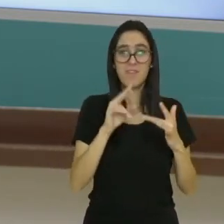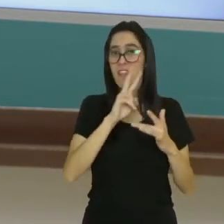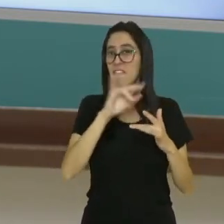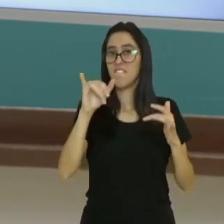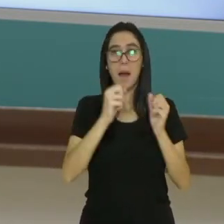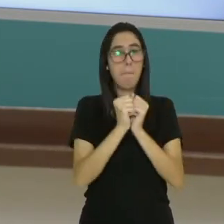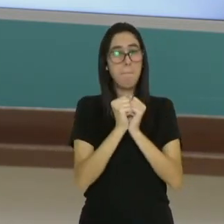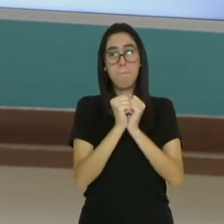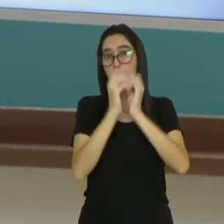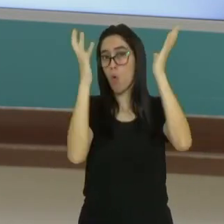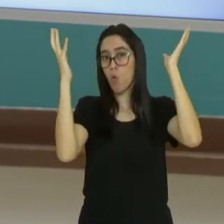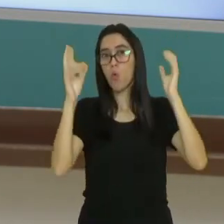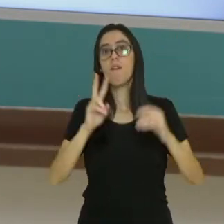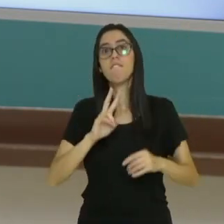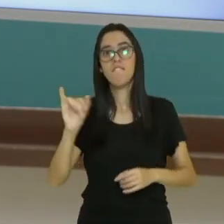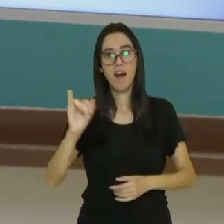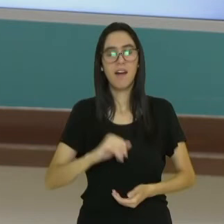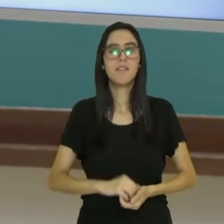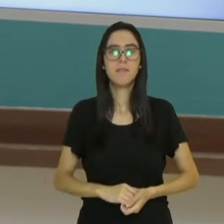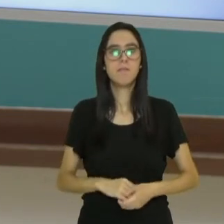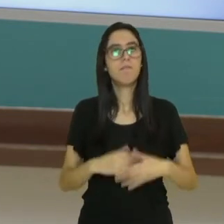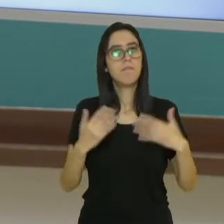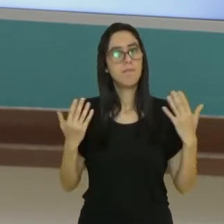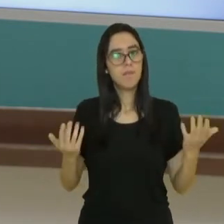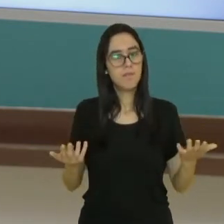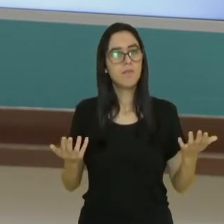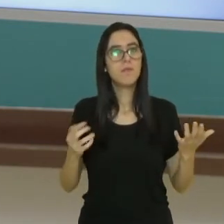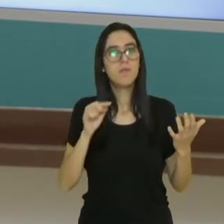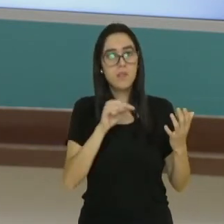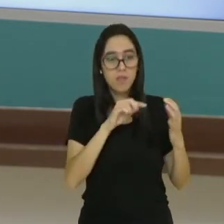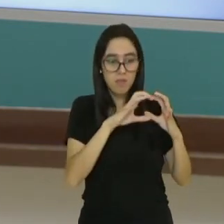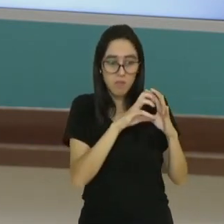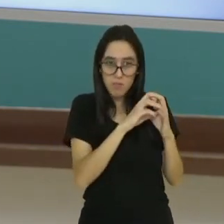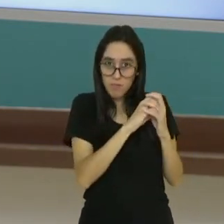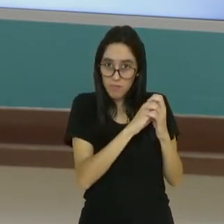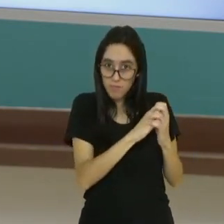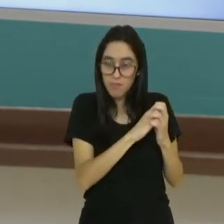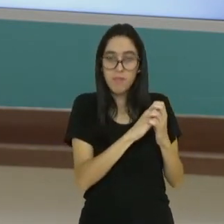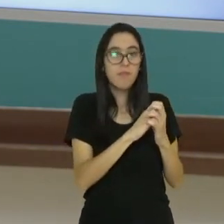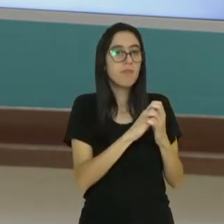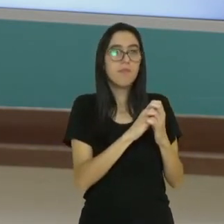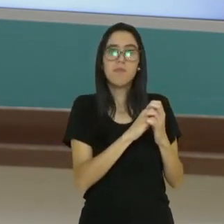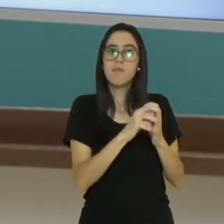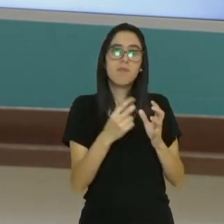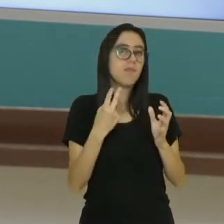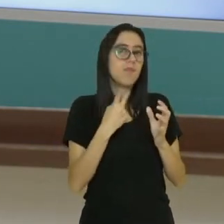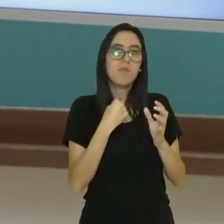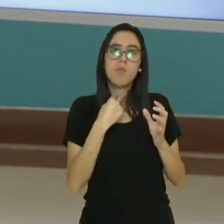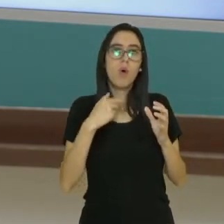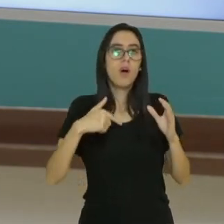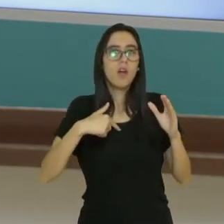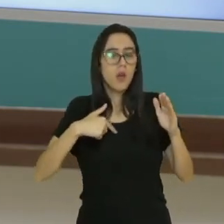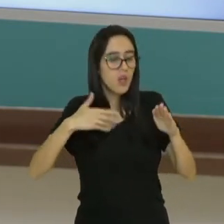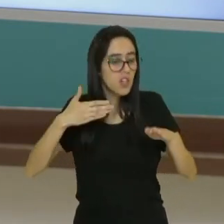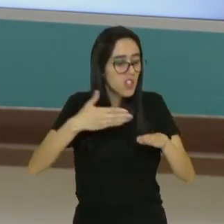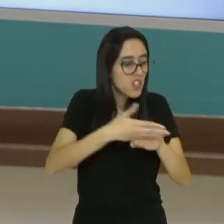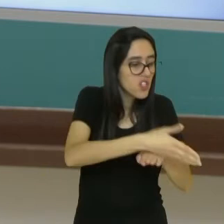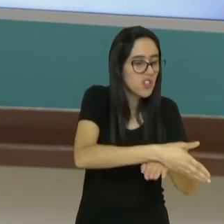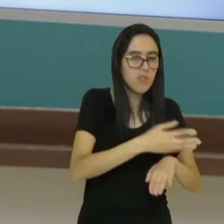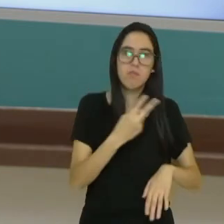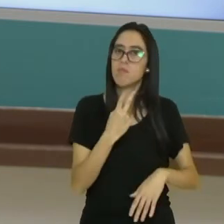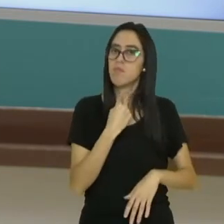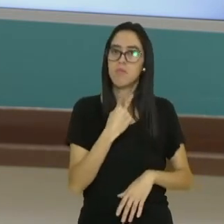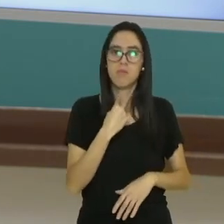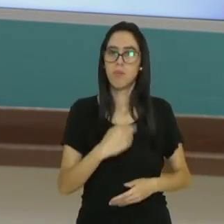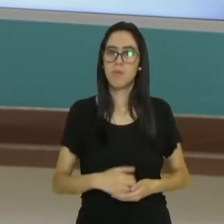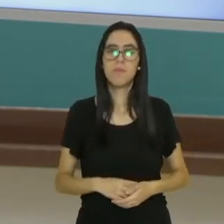erupção vulcânica, por exemplo. Então ele está pressionado ali e não é possível você chegar lá nas camadas mais internas da Terra.